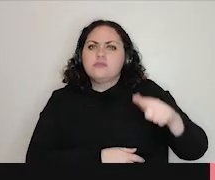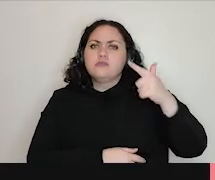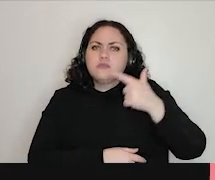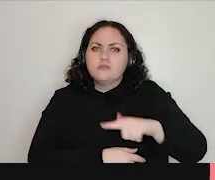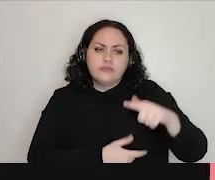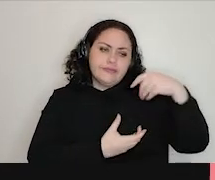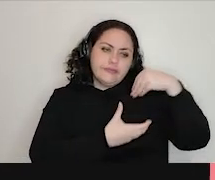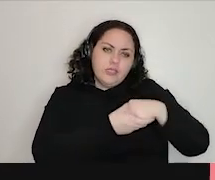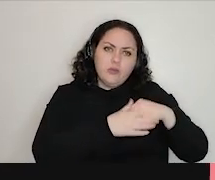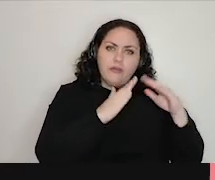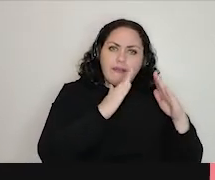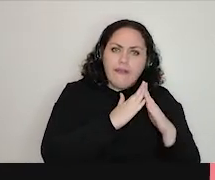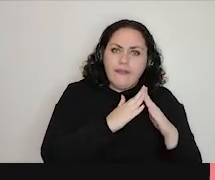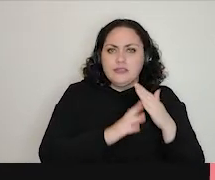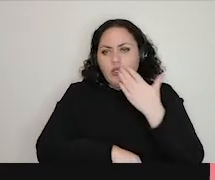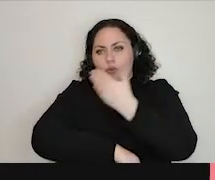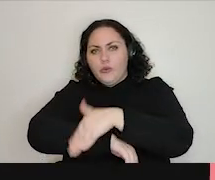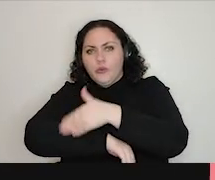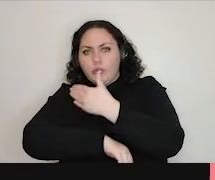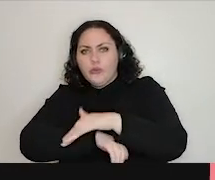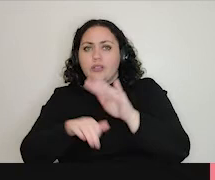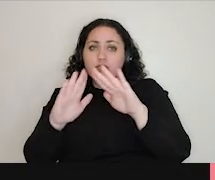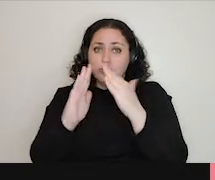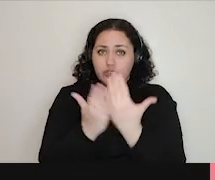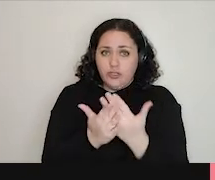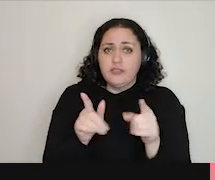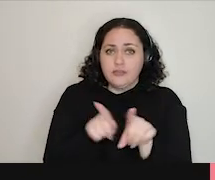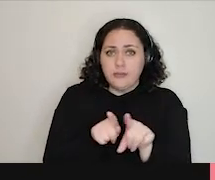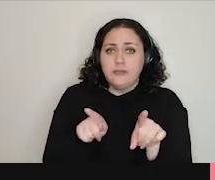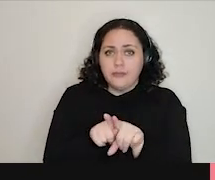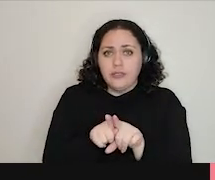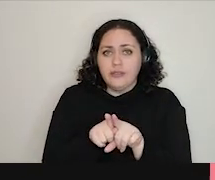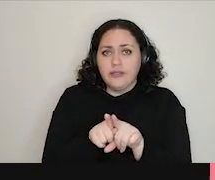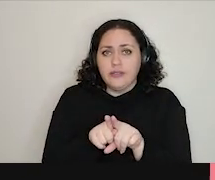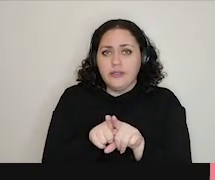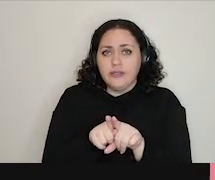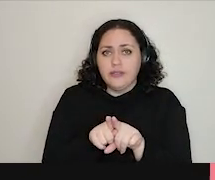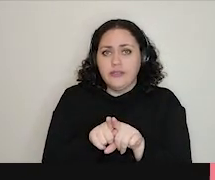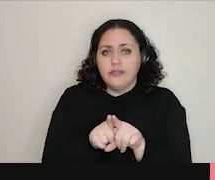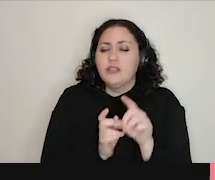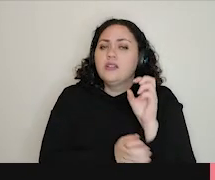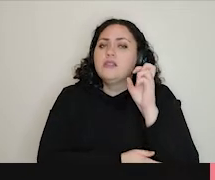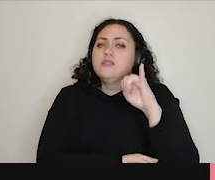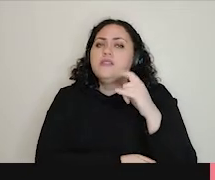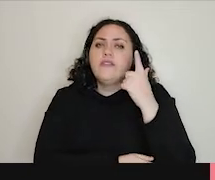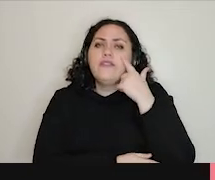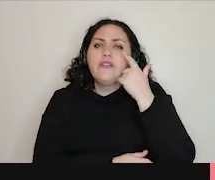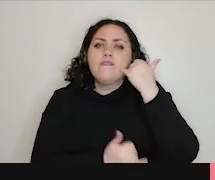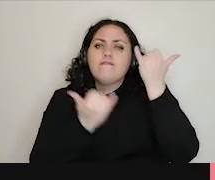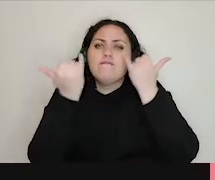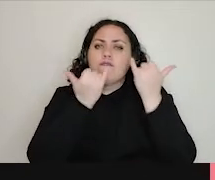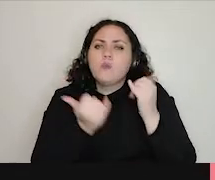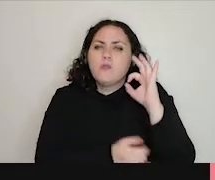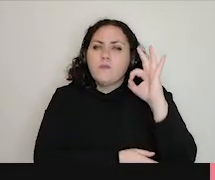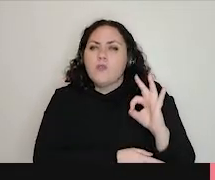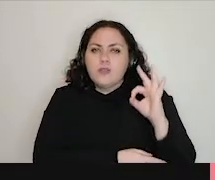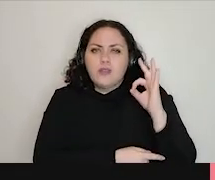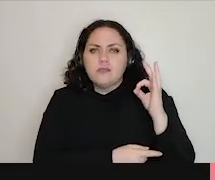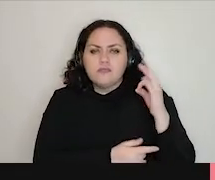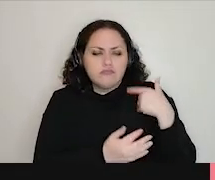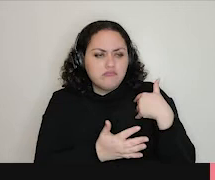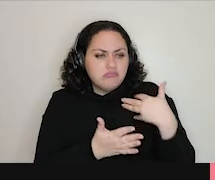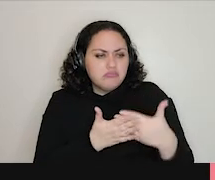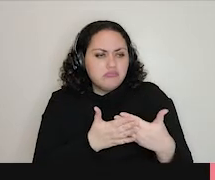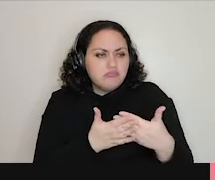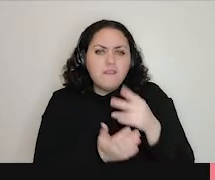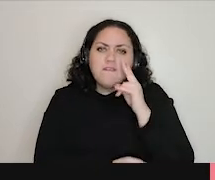em casa, na rua e na escola também, que quando a gente para analisar esses dados, a gente consegue observar pacientes trans que acabam